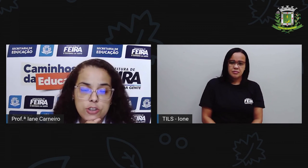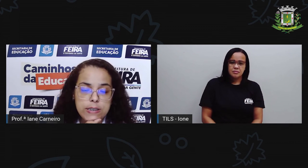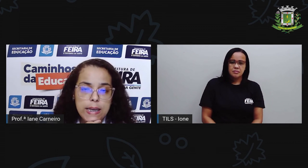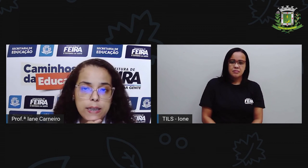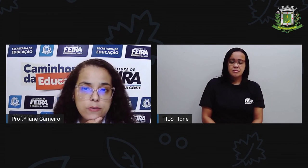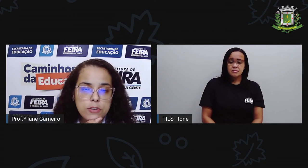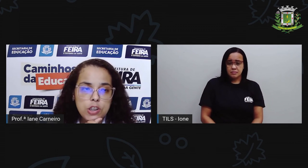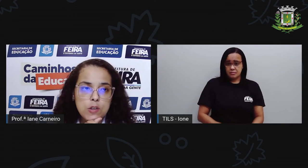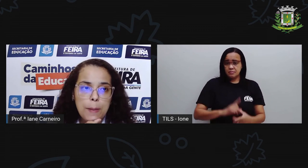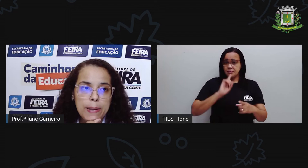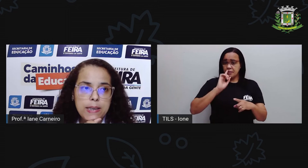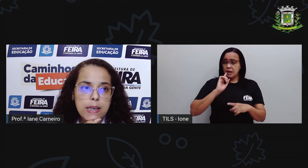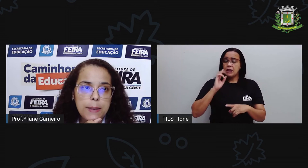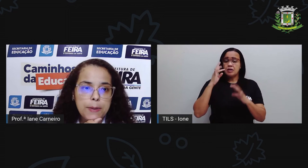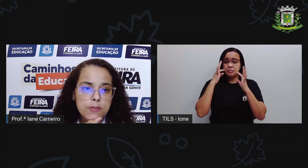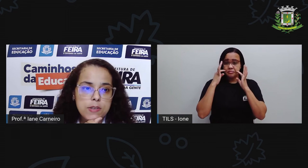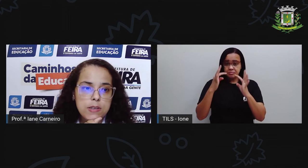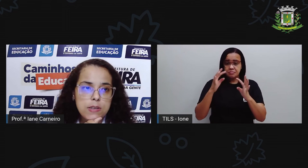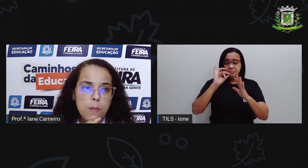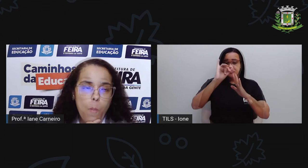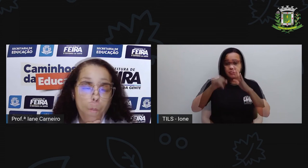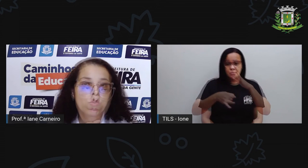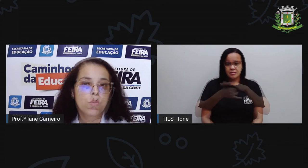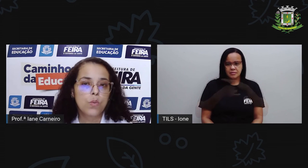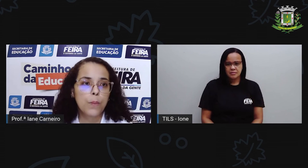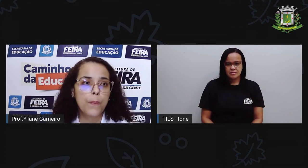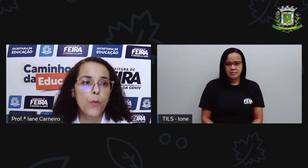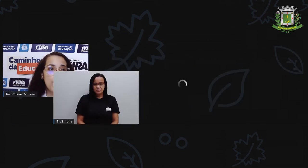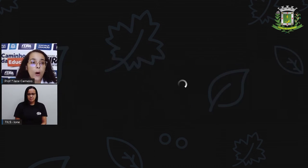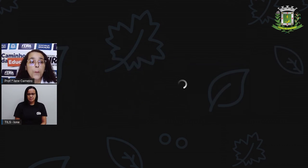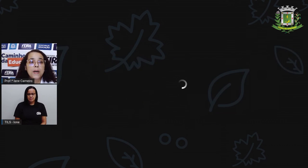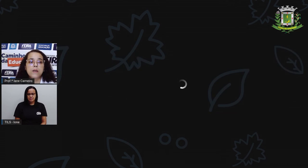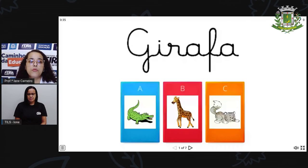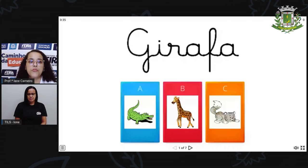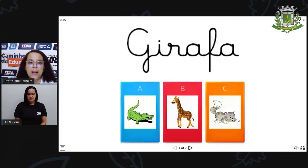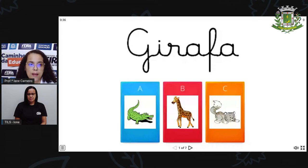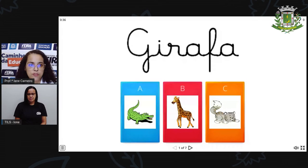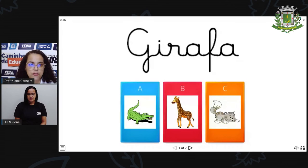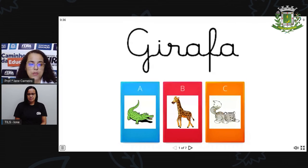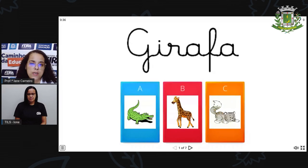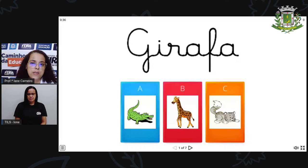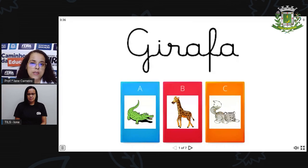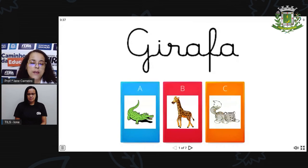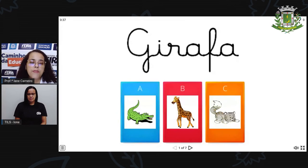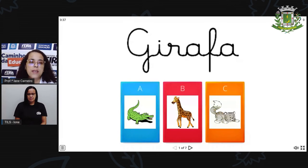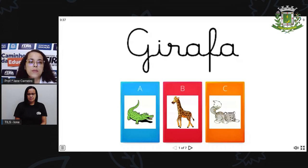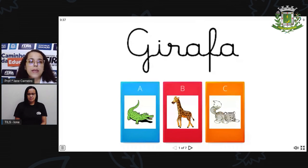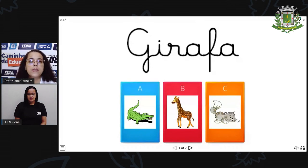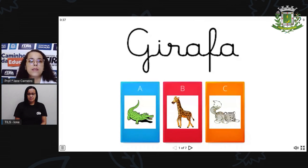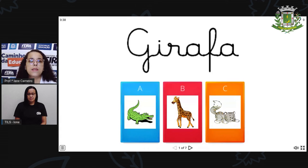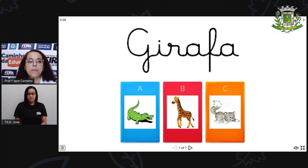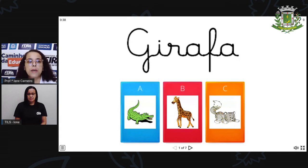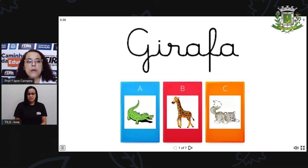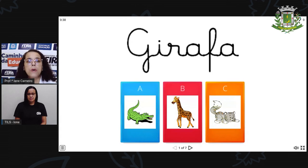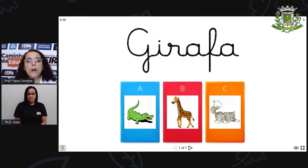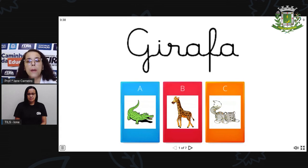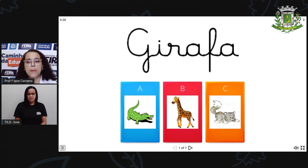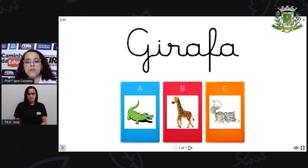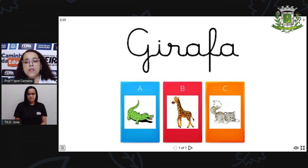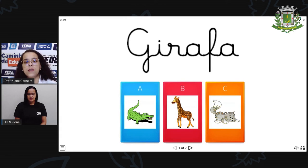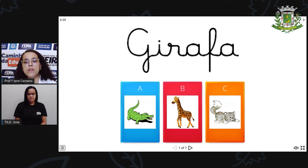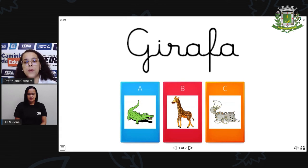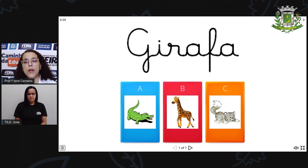imagens, tá certo? Deixa só aparecer aí pra vocês. O banco de palavras de vocês, né? Passam esse banco